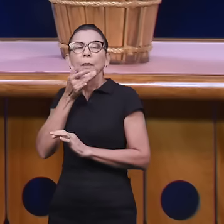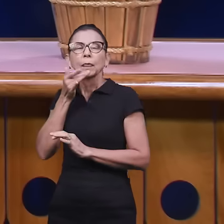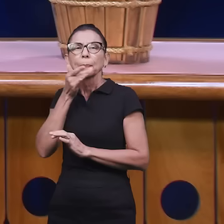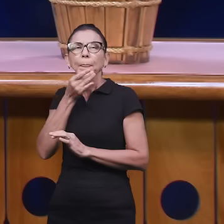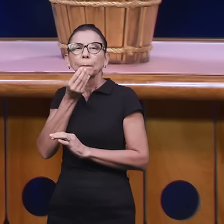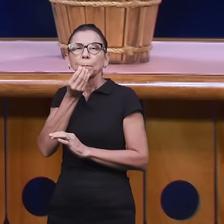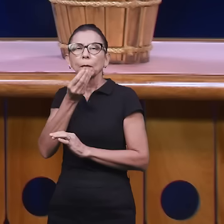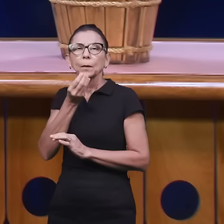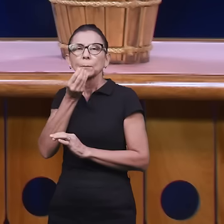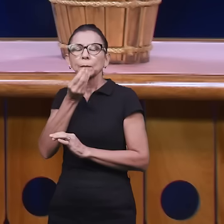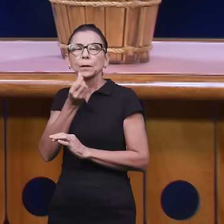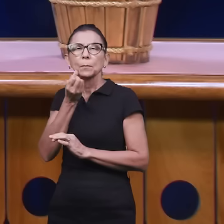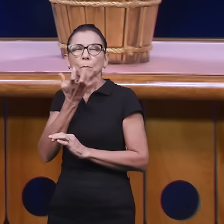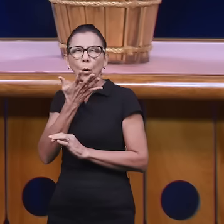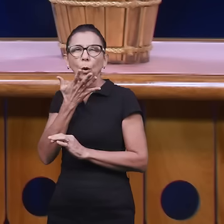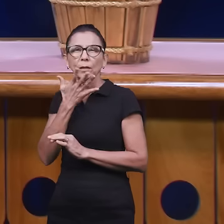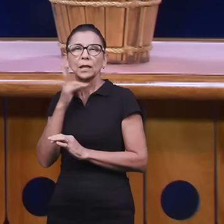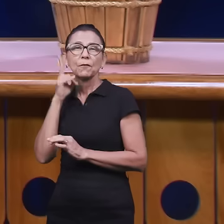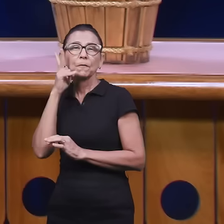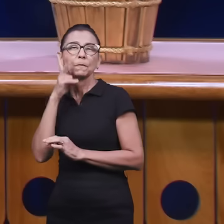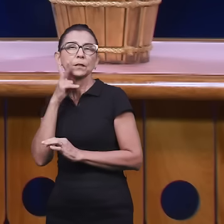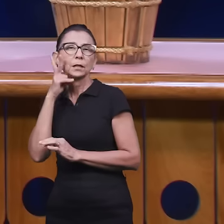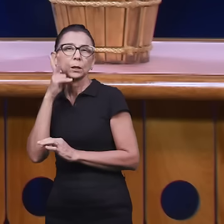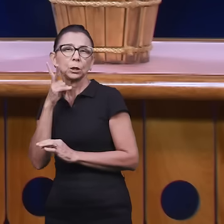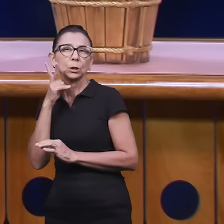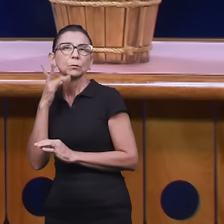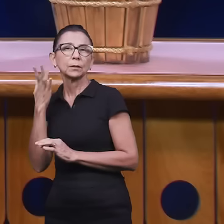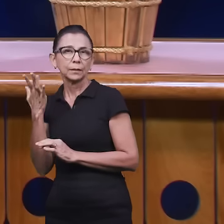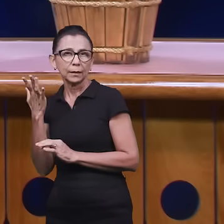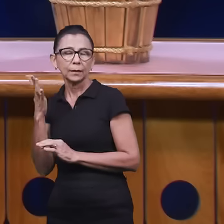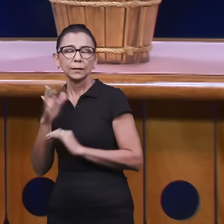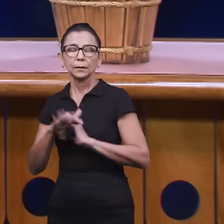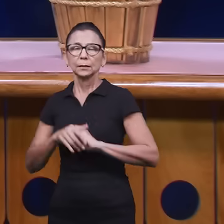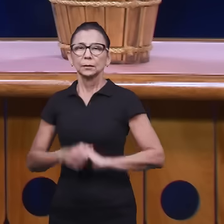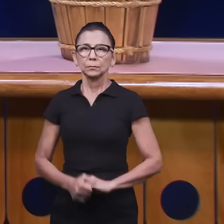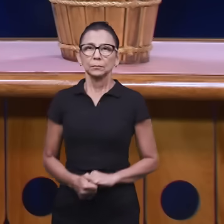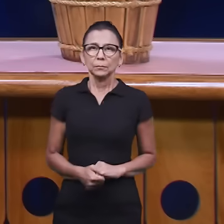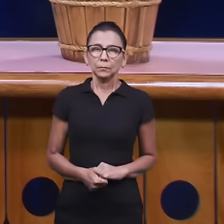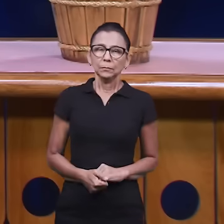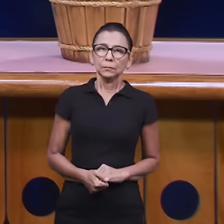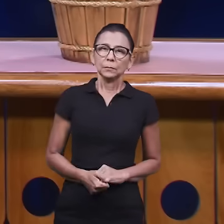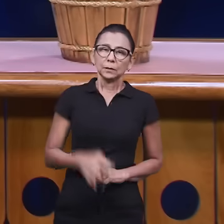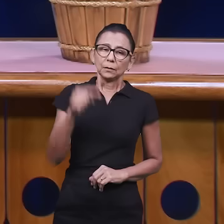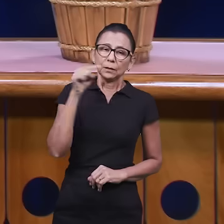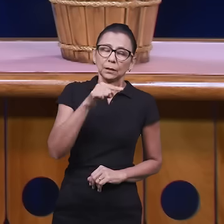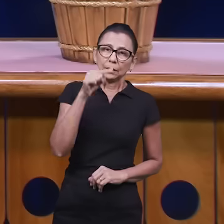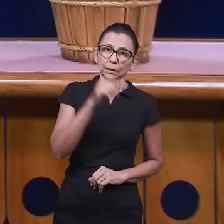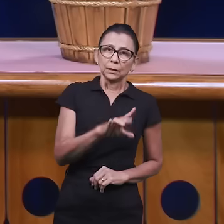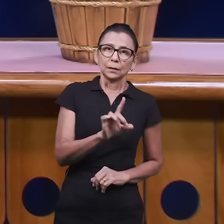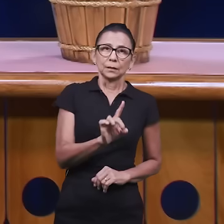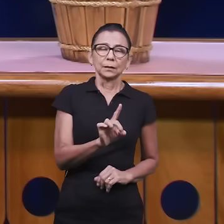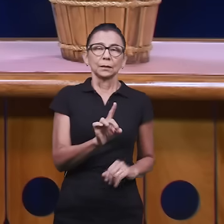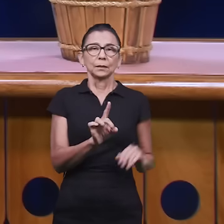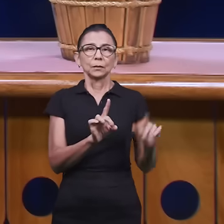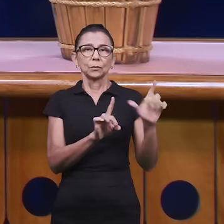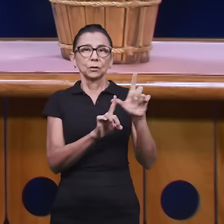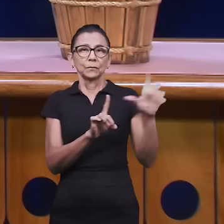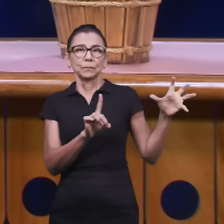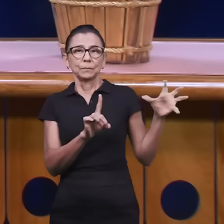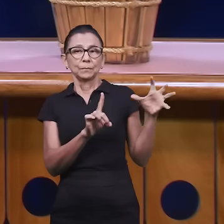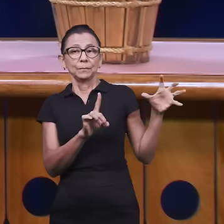diferente. Enquanto essa, o adversário está tirando das mentes e atingindo, essa aqui não, porque essa é